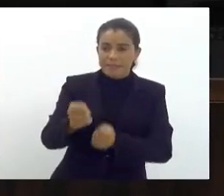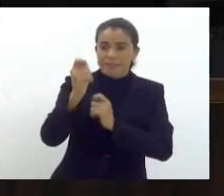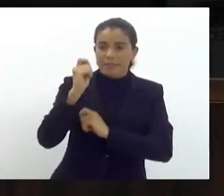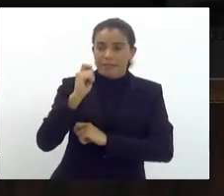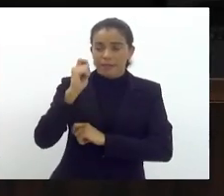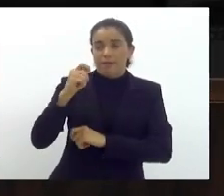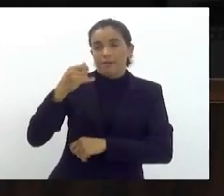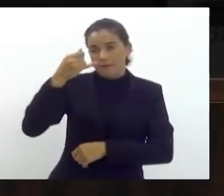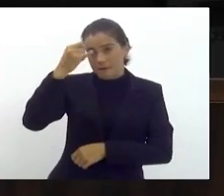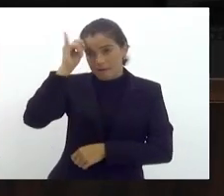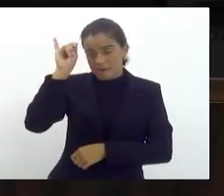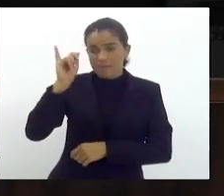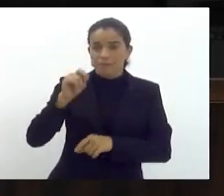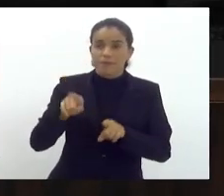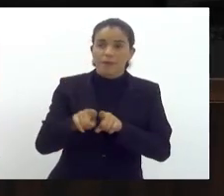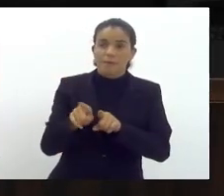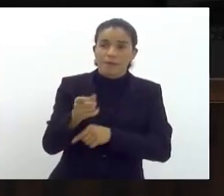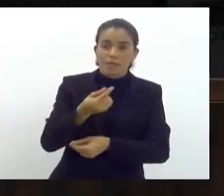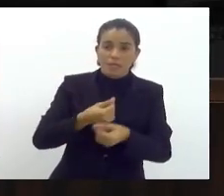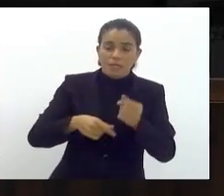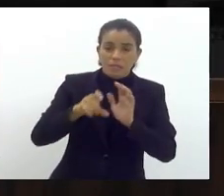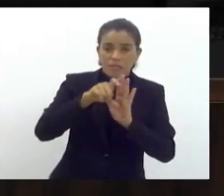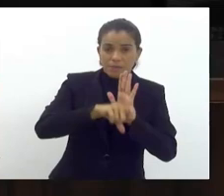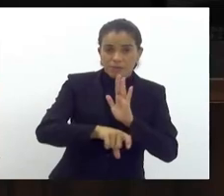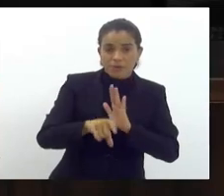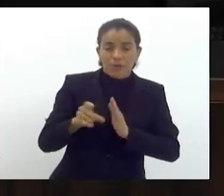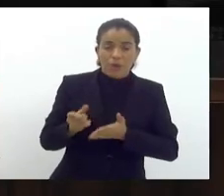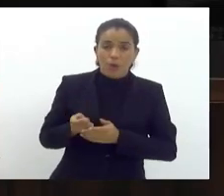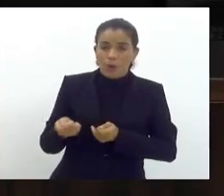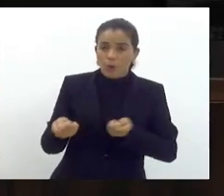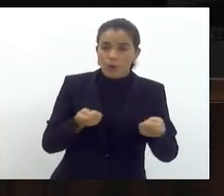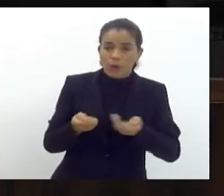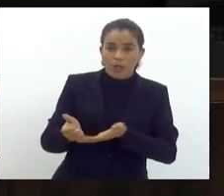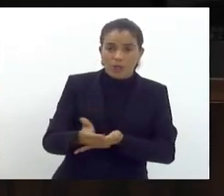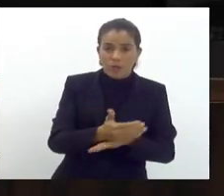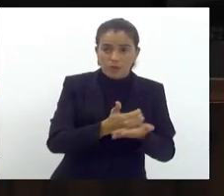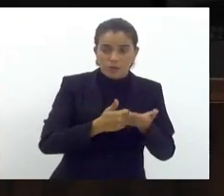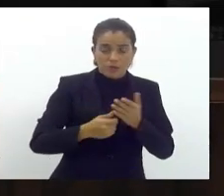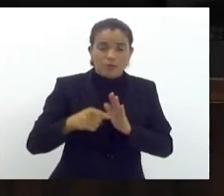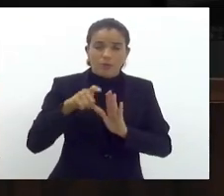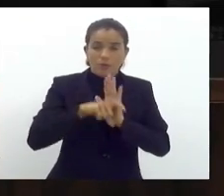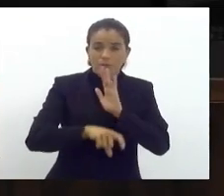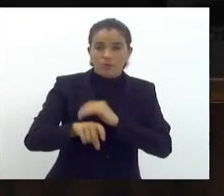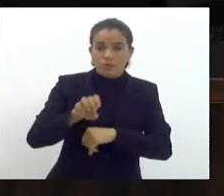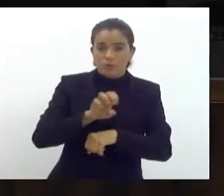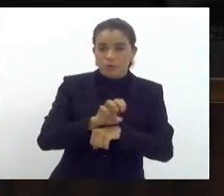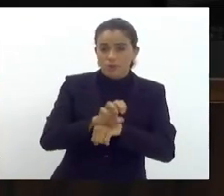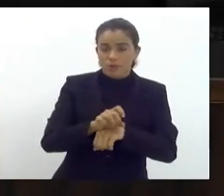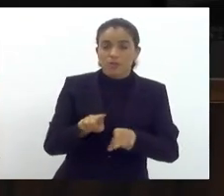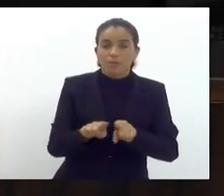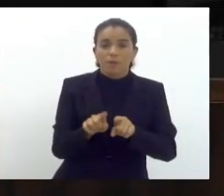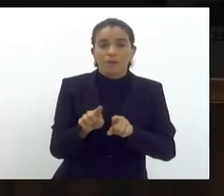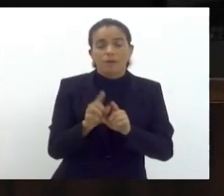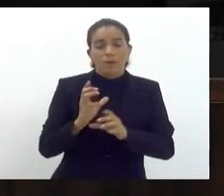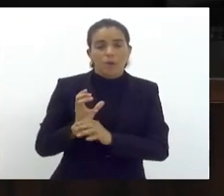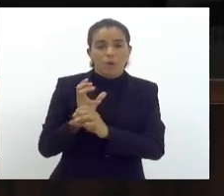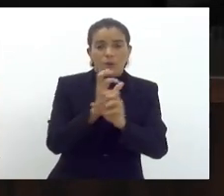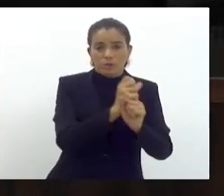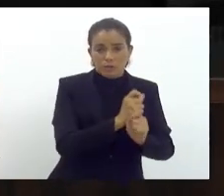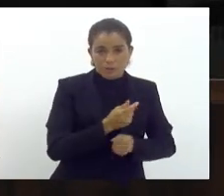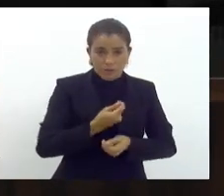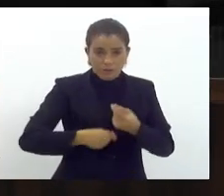Economia Indústria e Comércio de tributação controle da arrecadação Estadual de fiscalização dos tributos estaduais e de orçamento